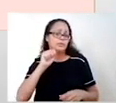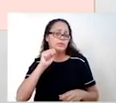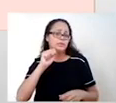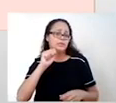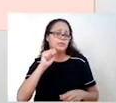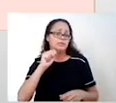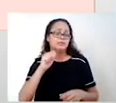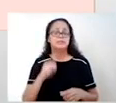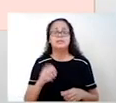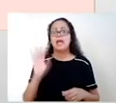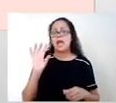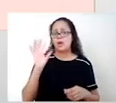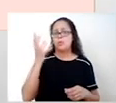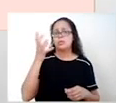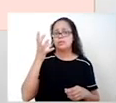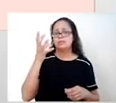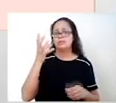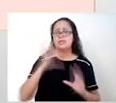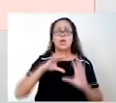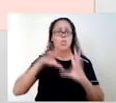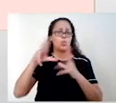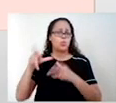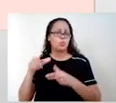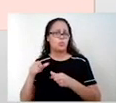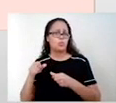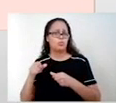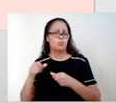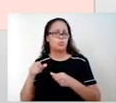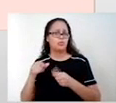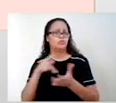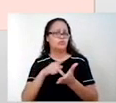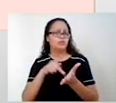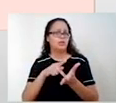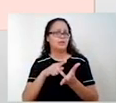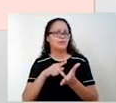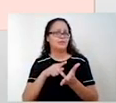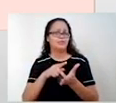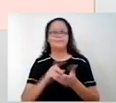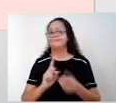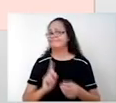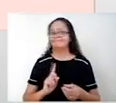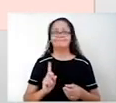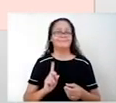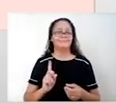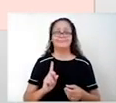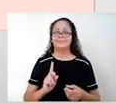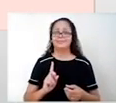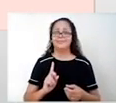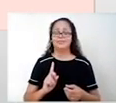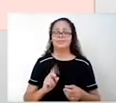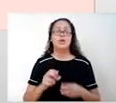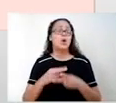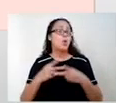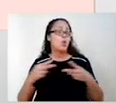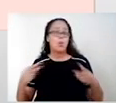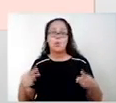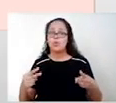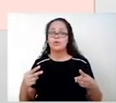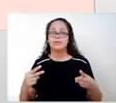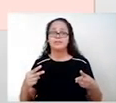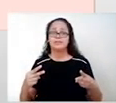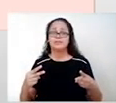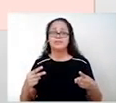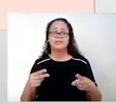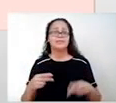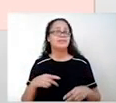que isso poderia acontecer no mundo real? Não poderia. Então, são coisas que realmente não existem.